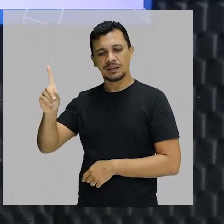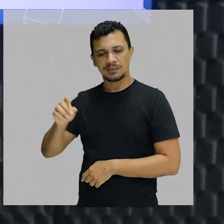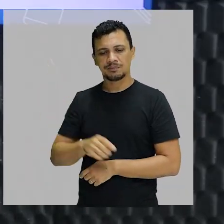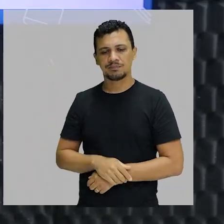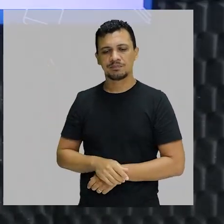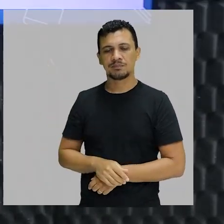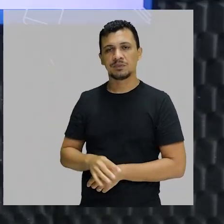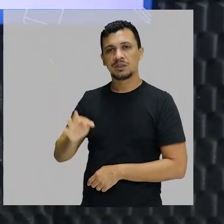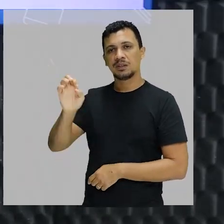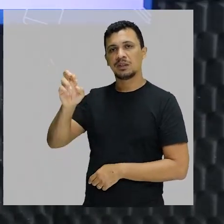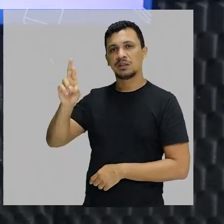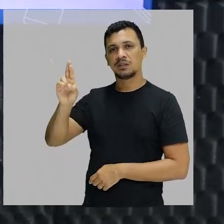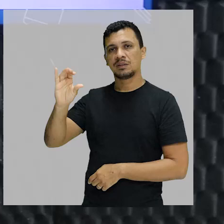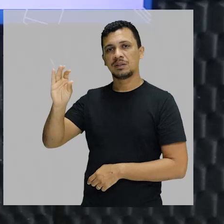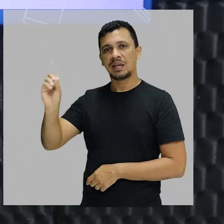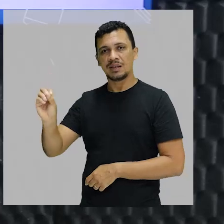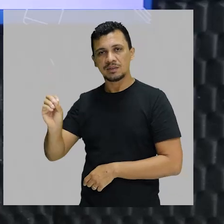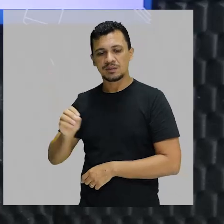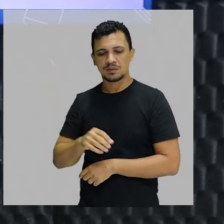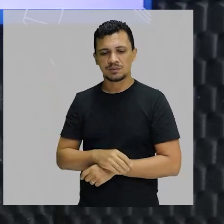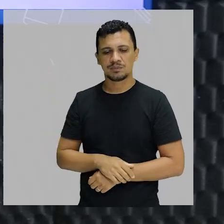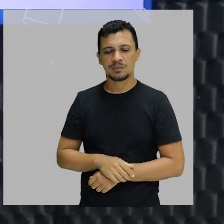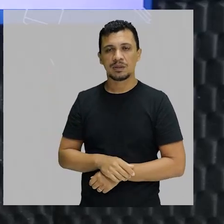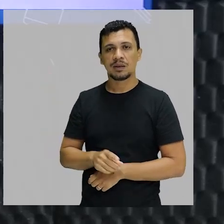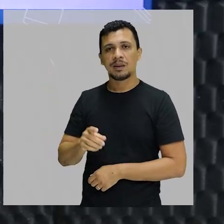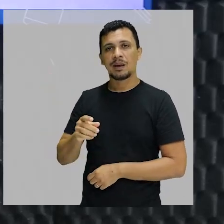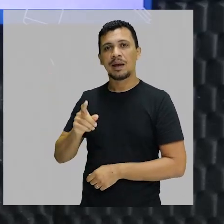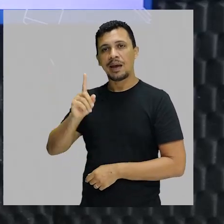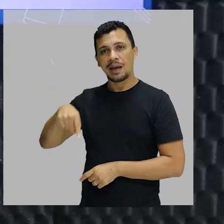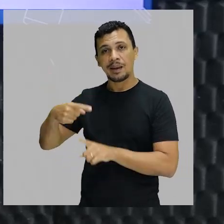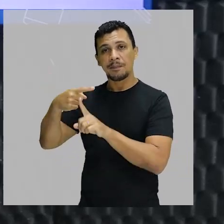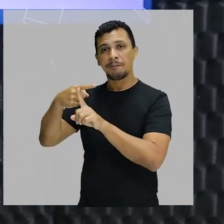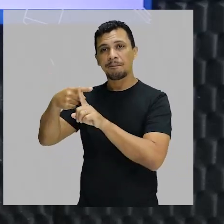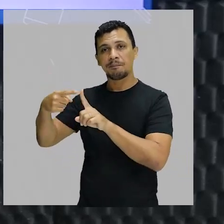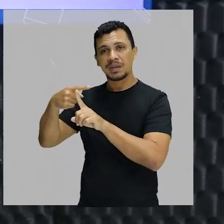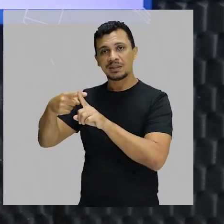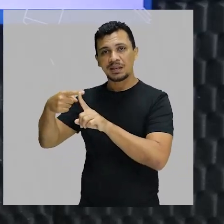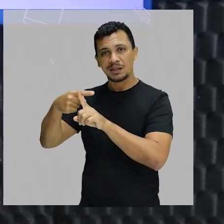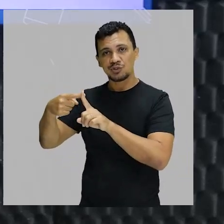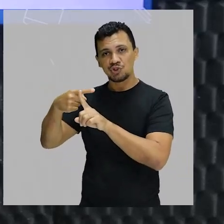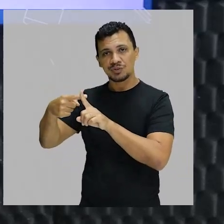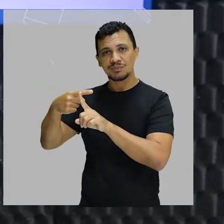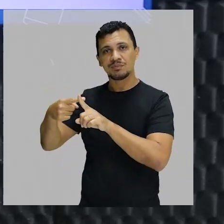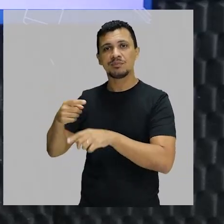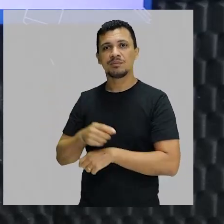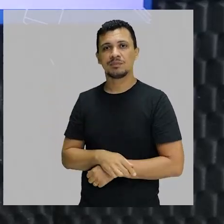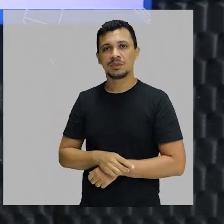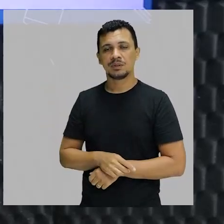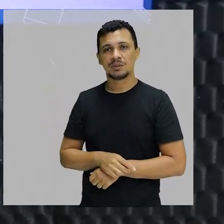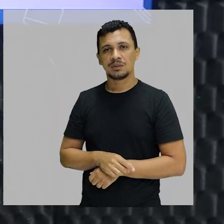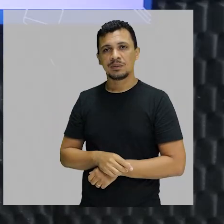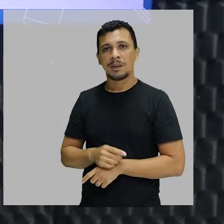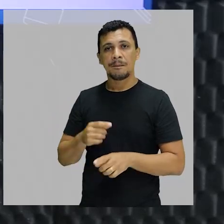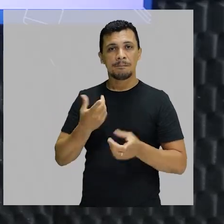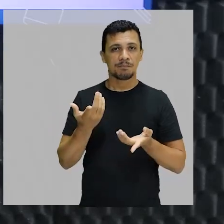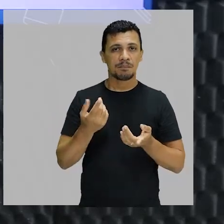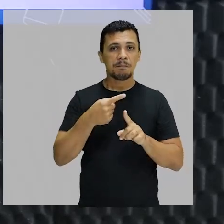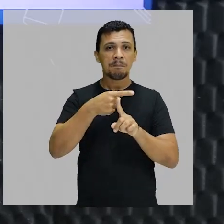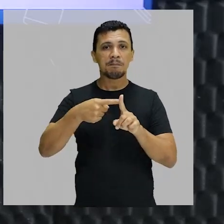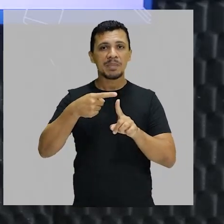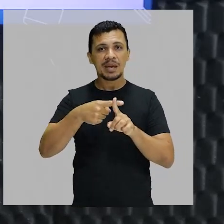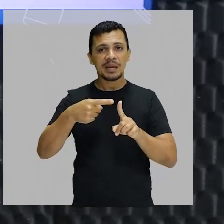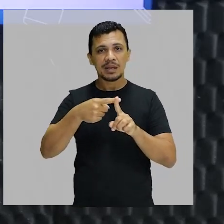el quarto, tá? Então, que é metade de meio, tá? Meio quilo de